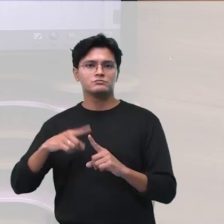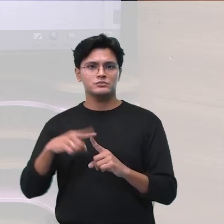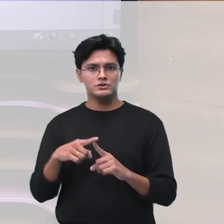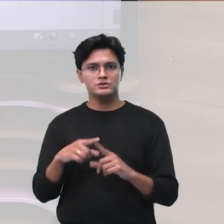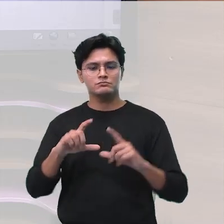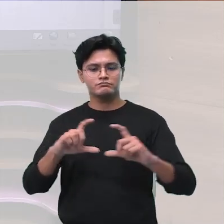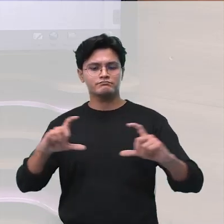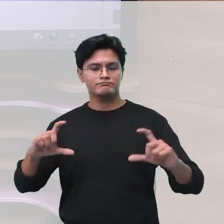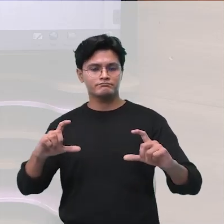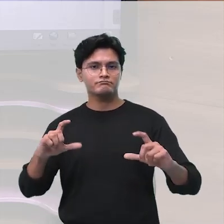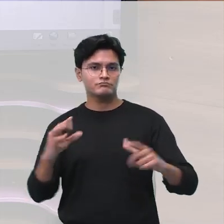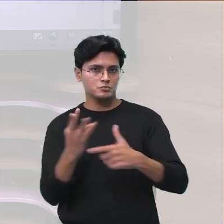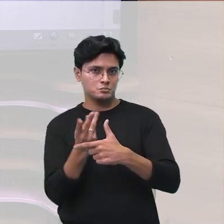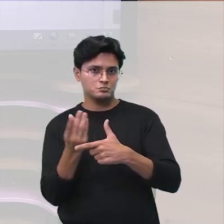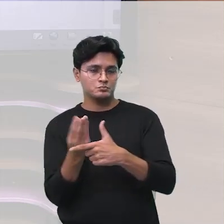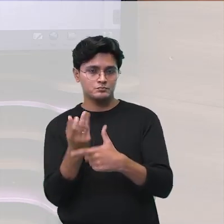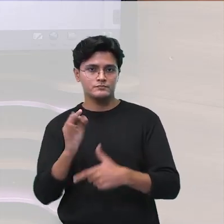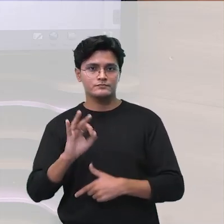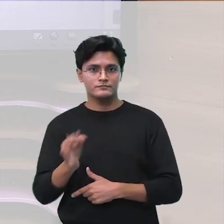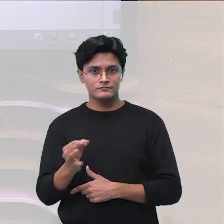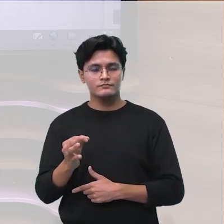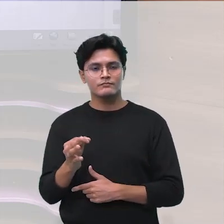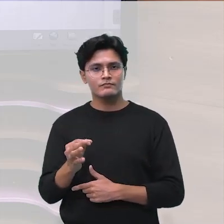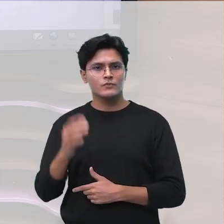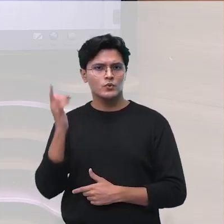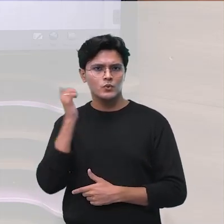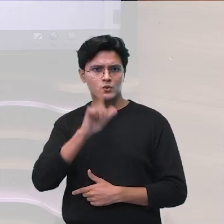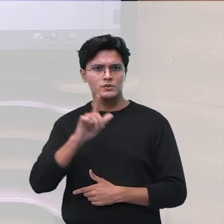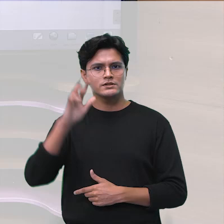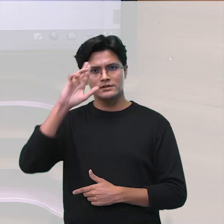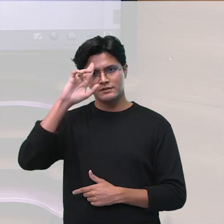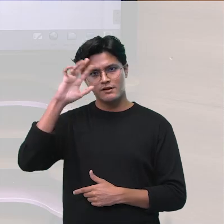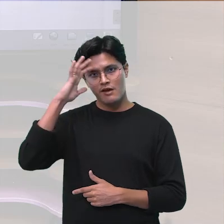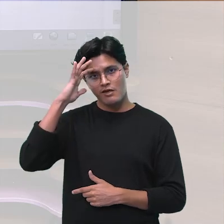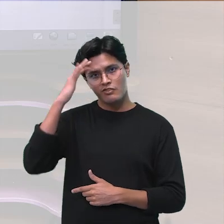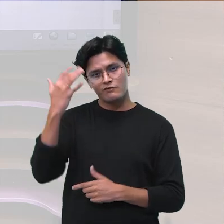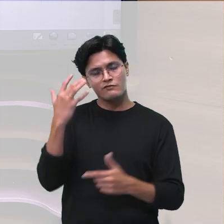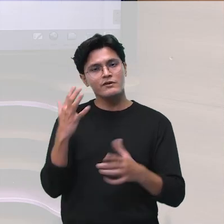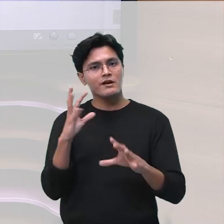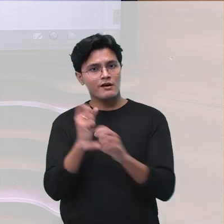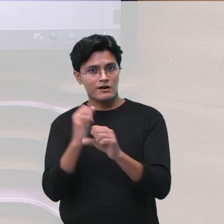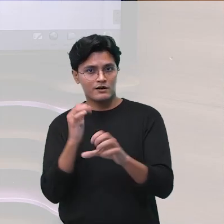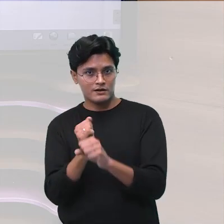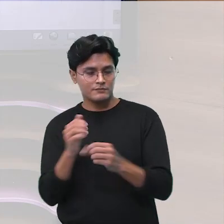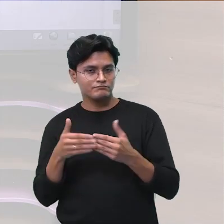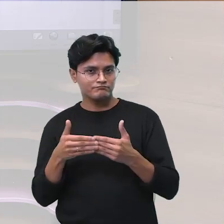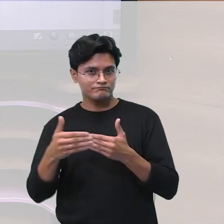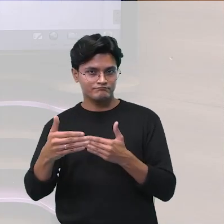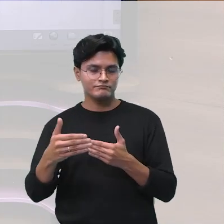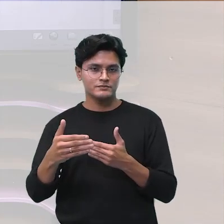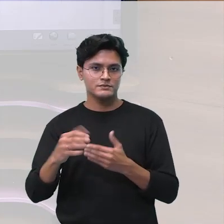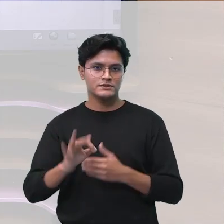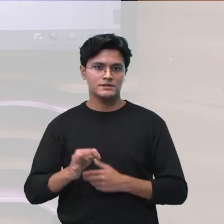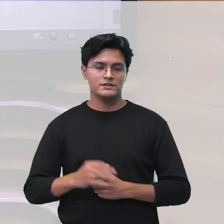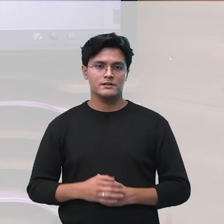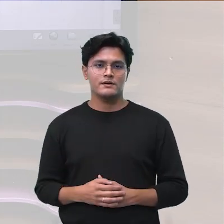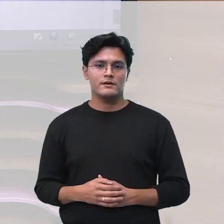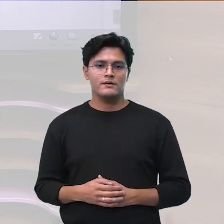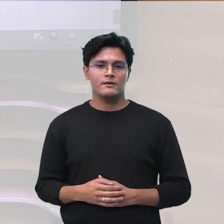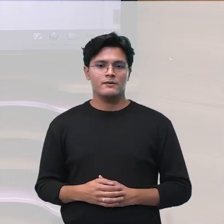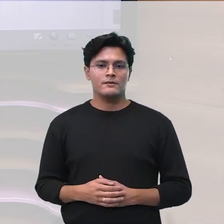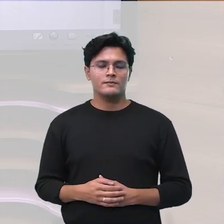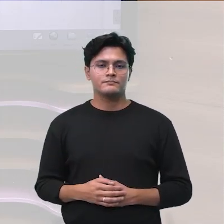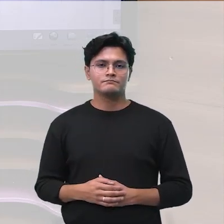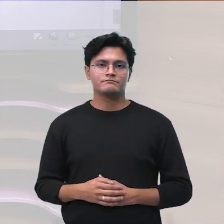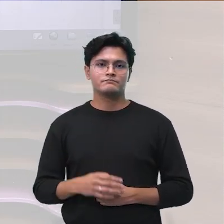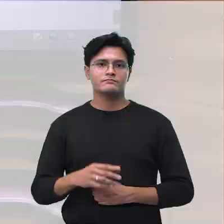poder resolver os probleminhas de geometria que a gente vai encontrar aí pela frente. Tá bom? Vamos seguindo? Na próxima